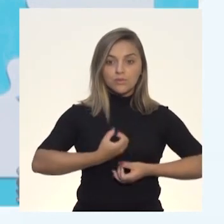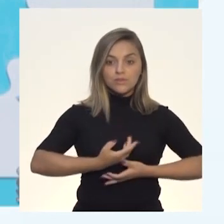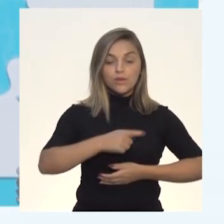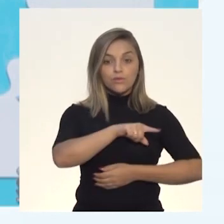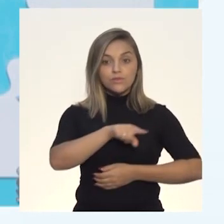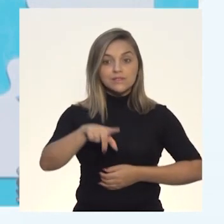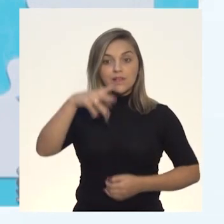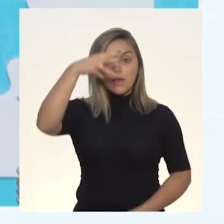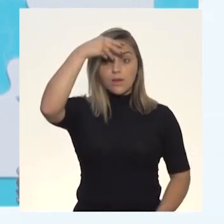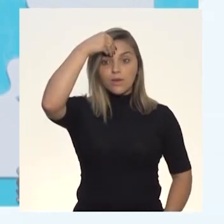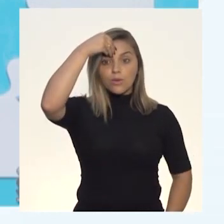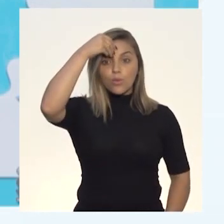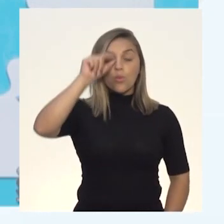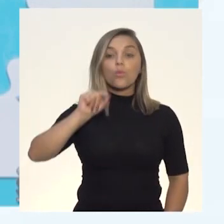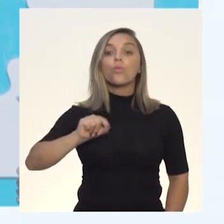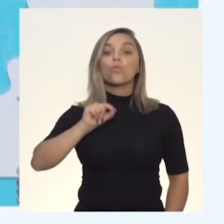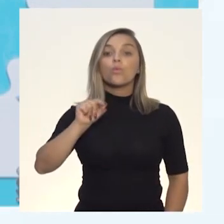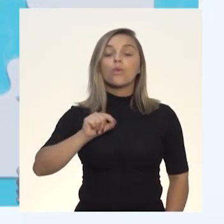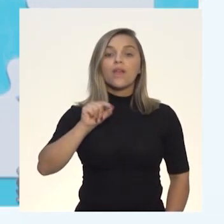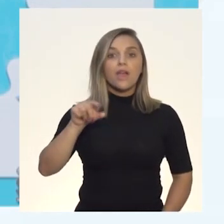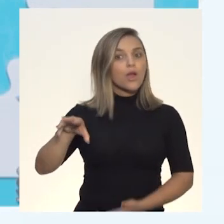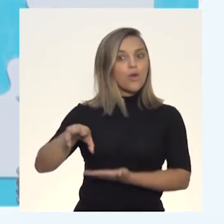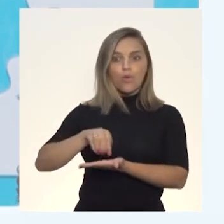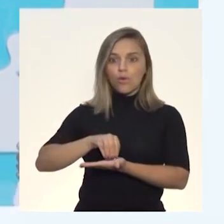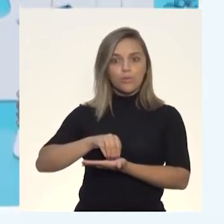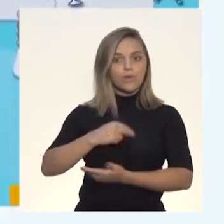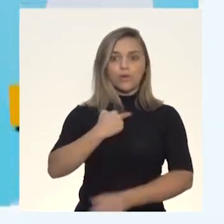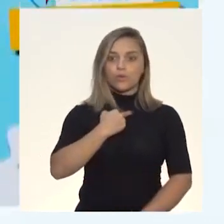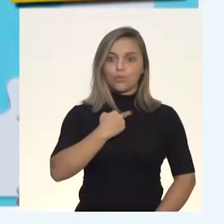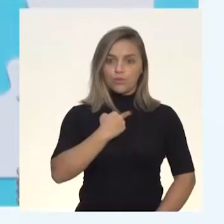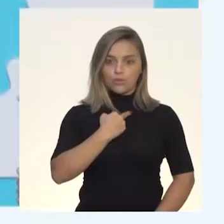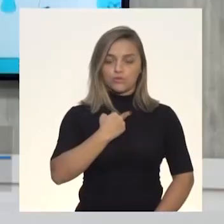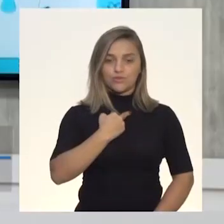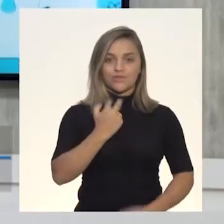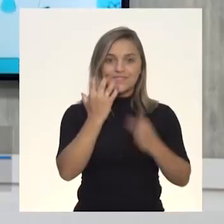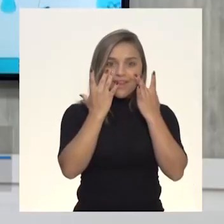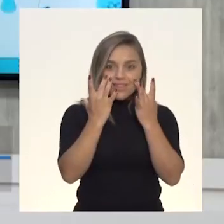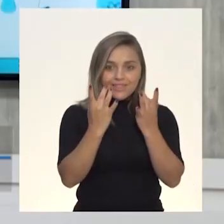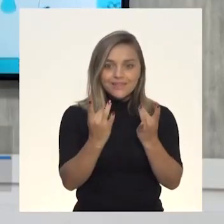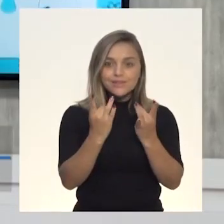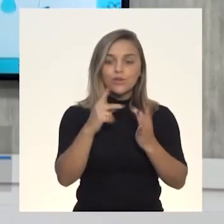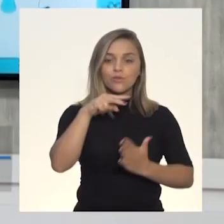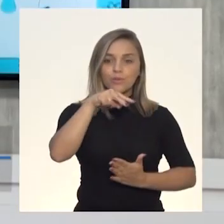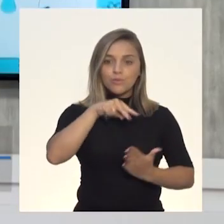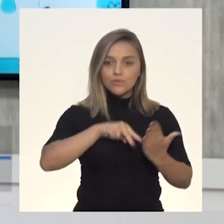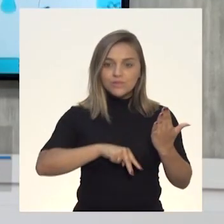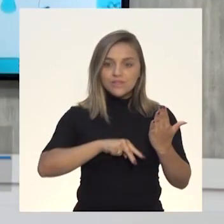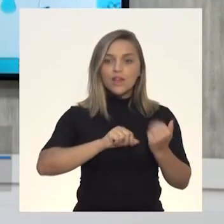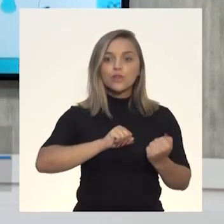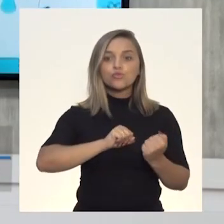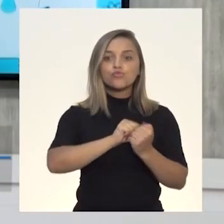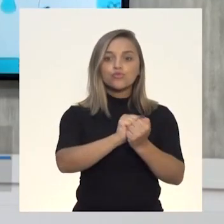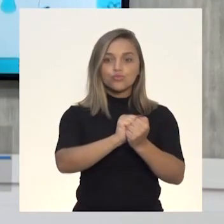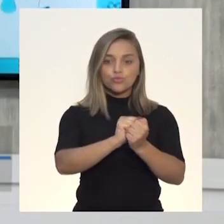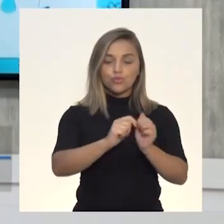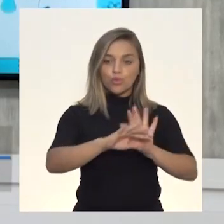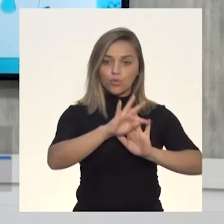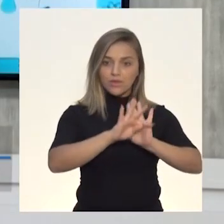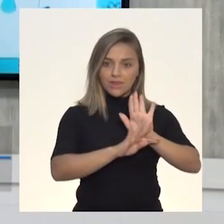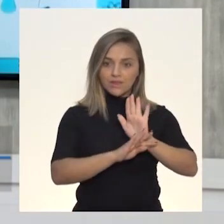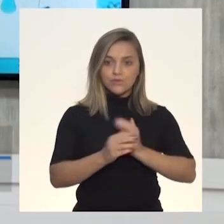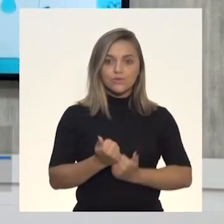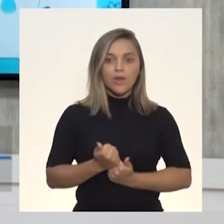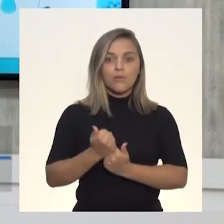não se trata de cópia. Concentra aí que a gente vai ler junto os textos motivadores, né? Para ver se a